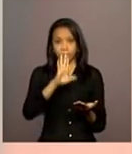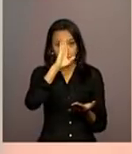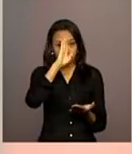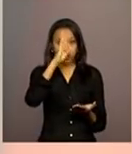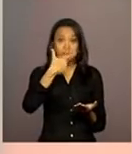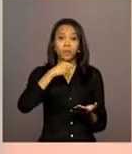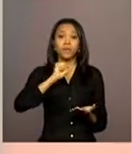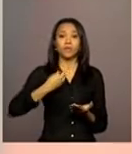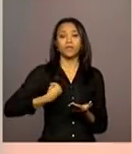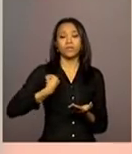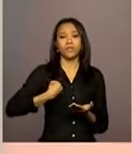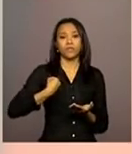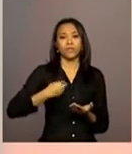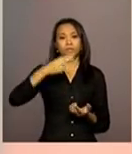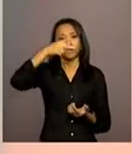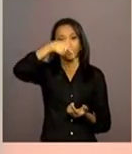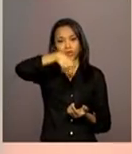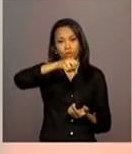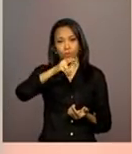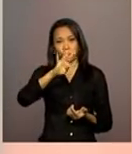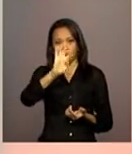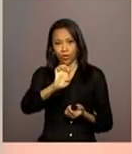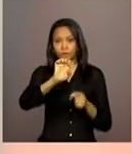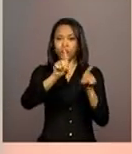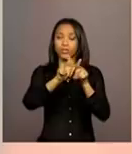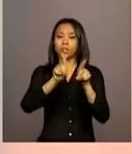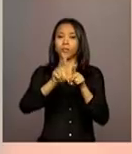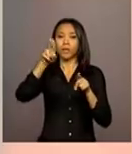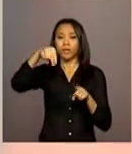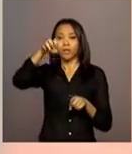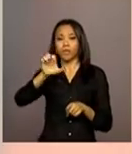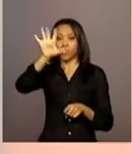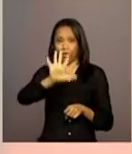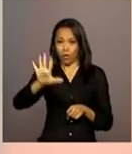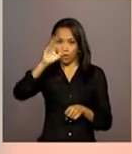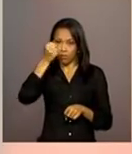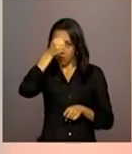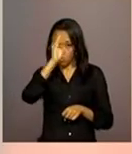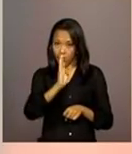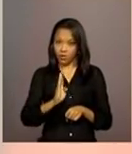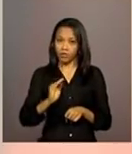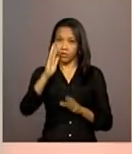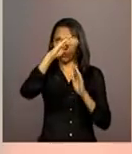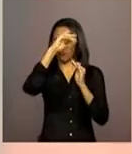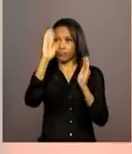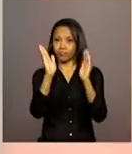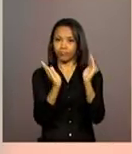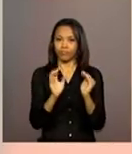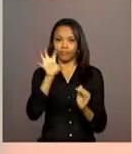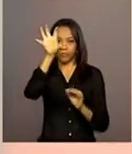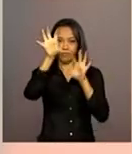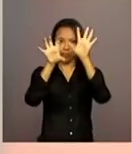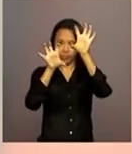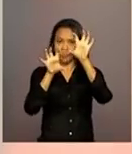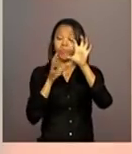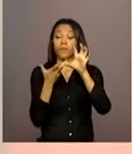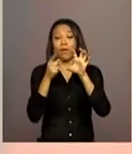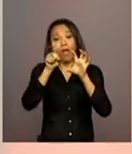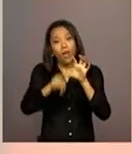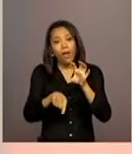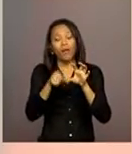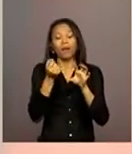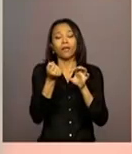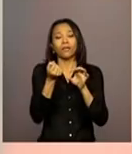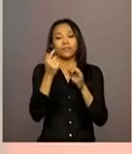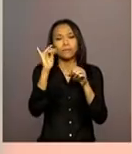localizadas no Norte no nordeste então e foi uma estratégia foi uma um recurso que